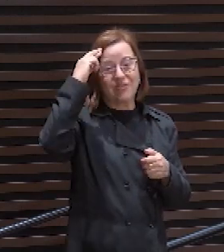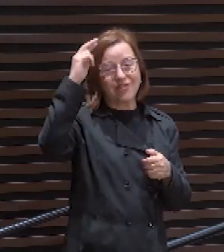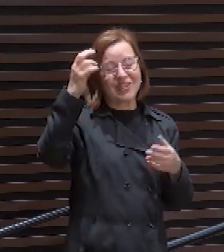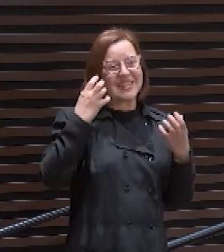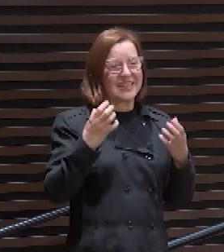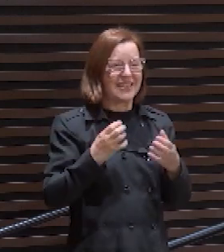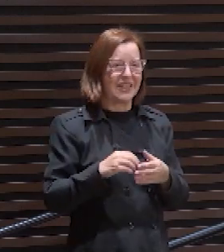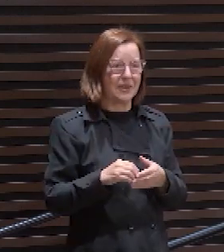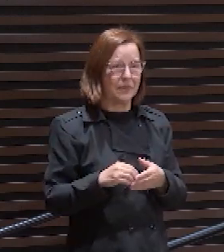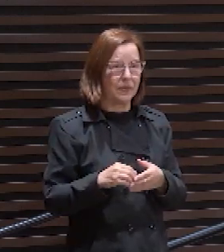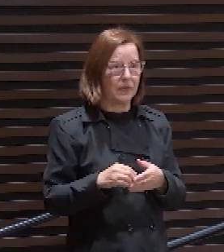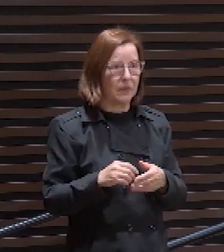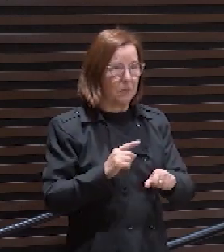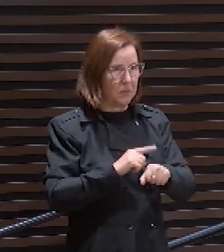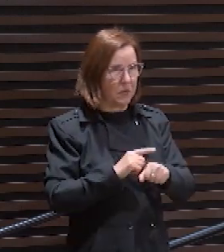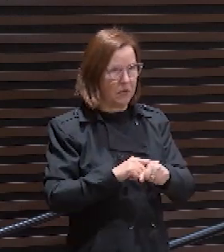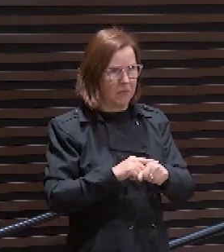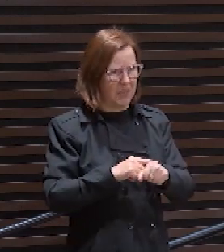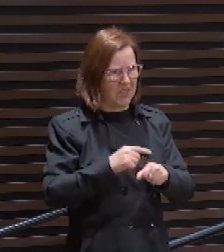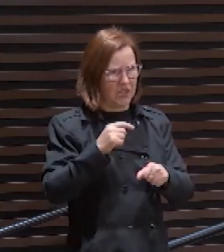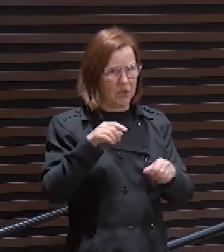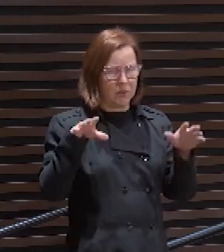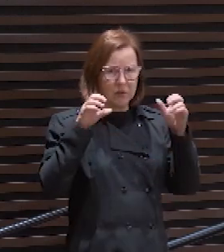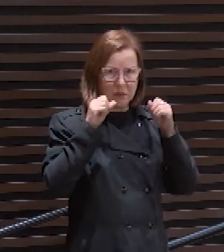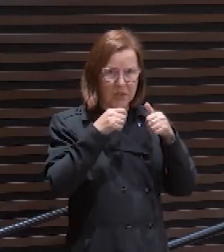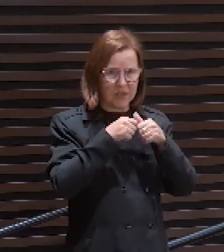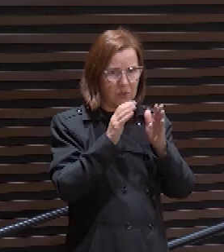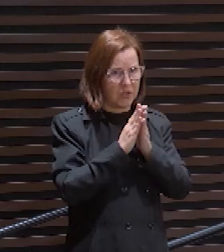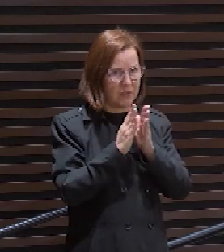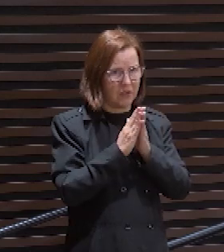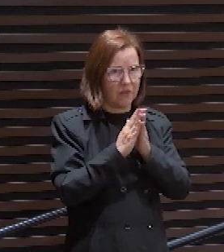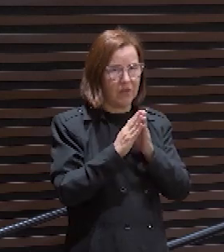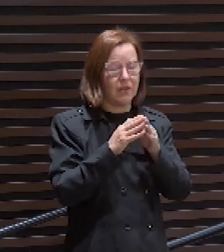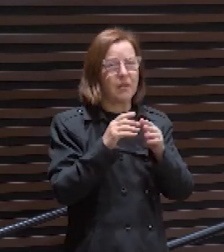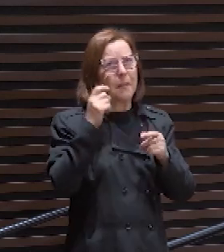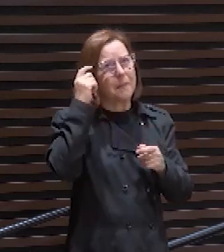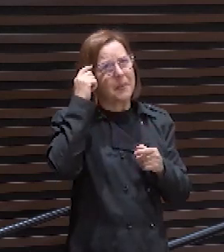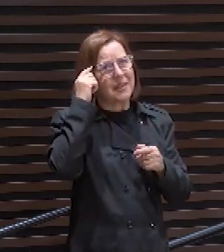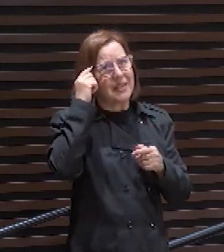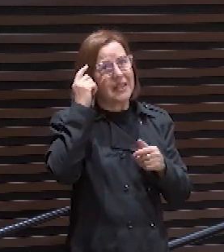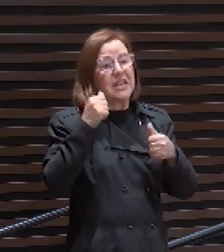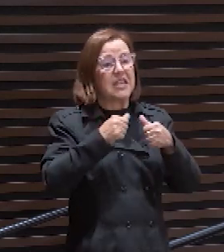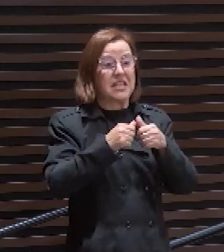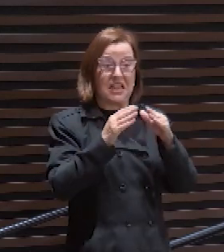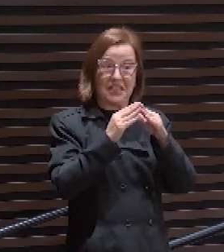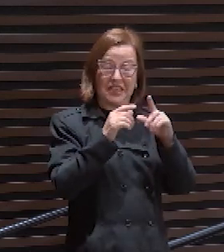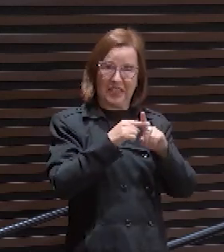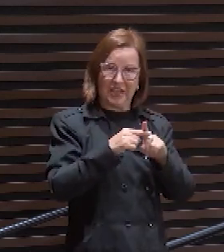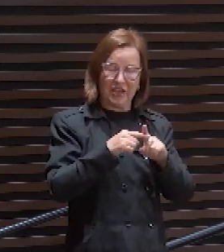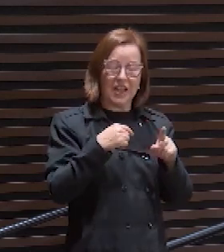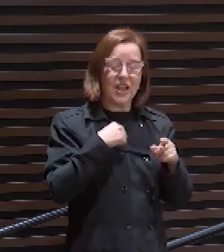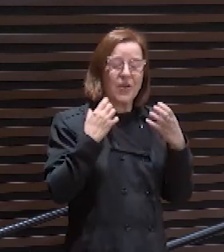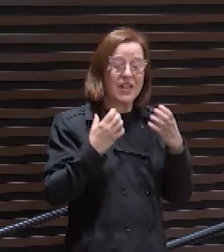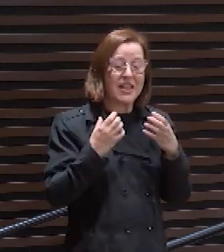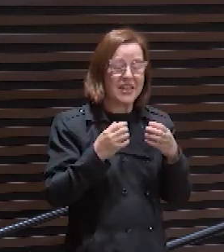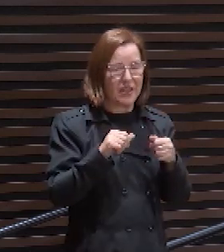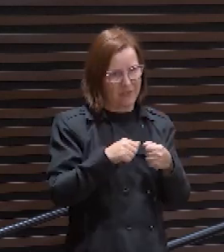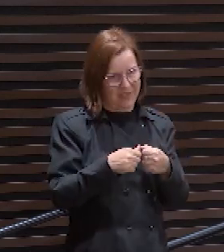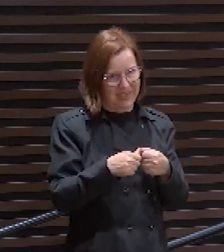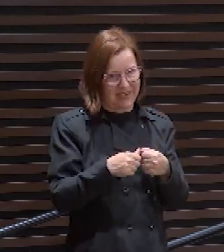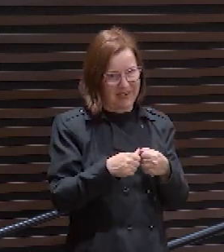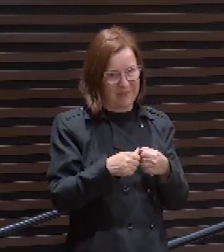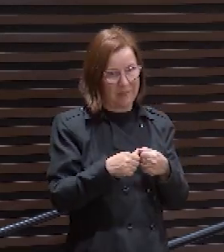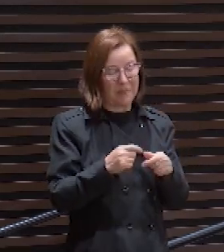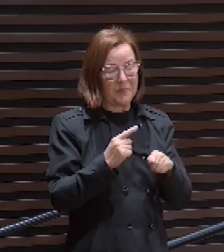nessa igreja. É nessa igreja que eu quero ficar. Ou seja, irmãos, ela tinha um entendimento de que,